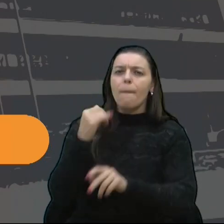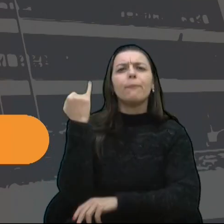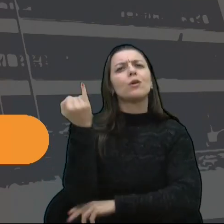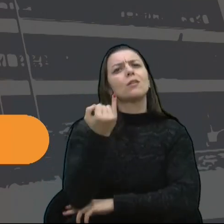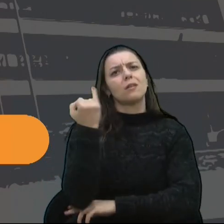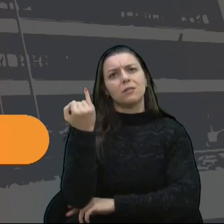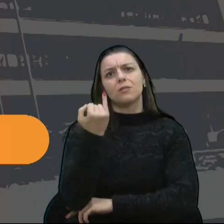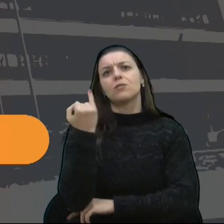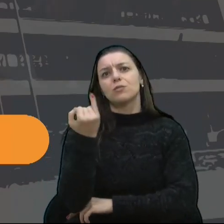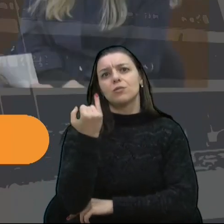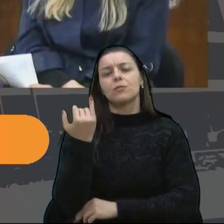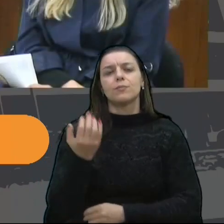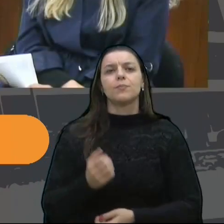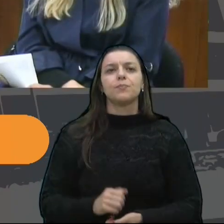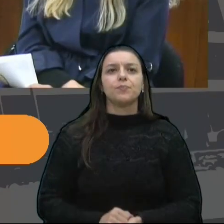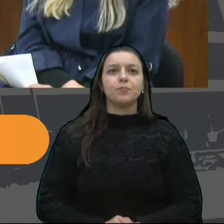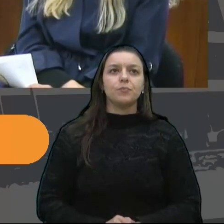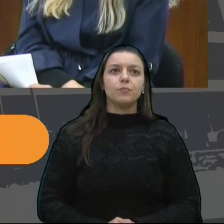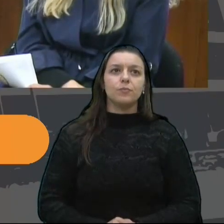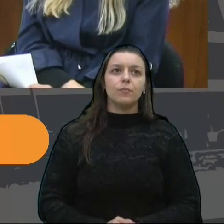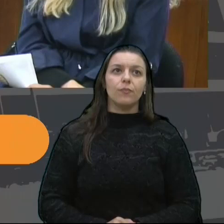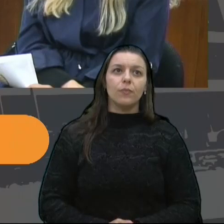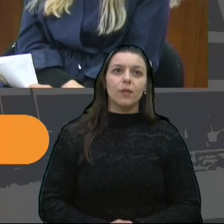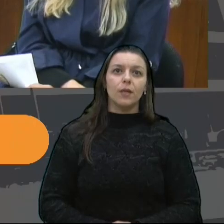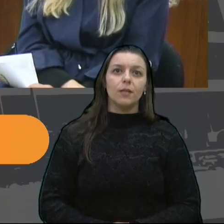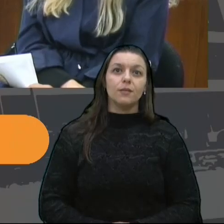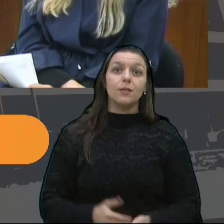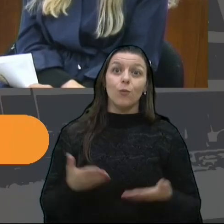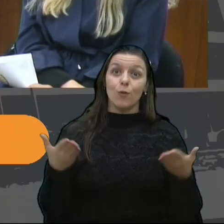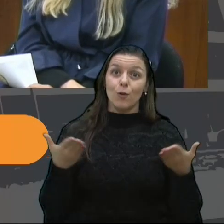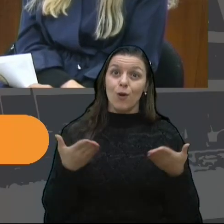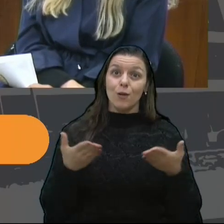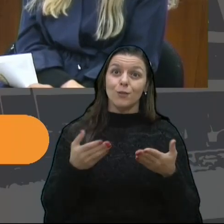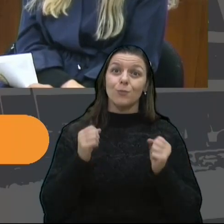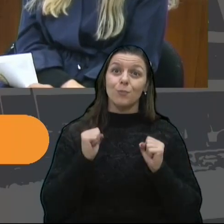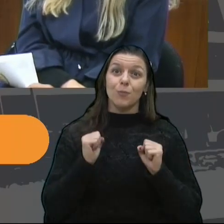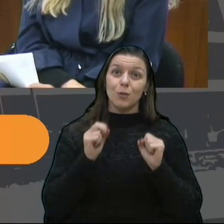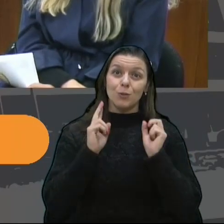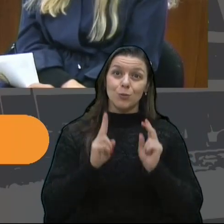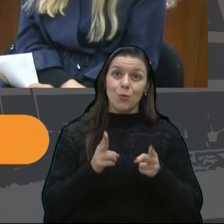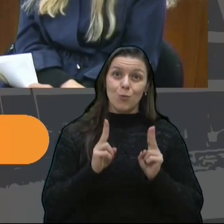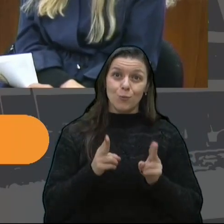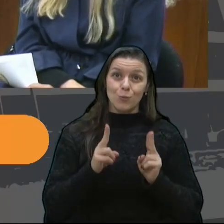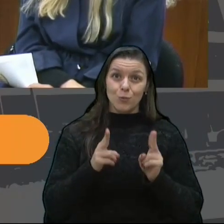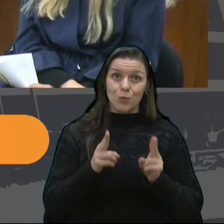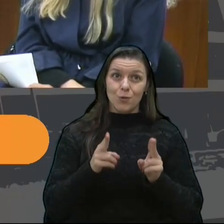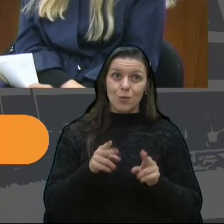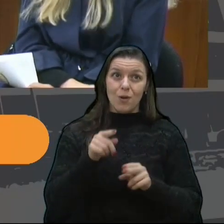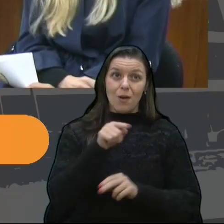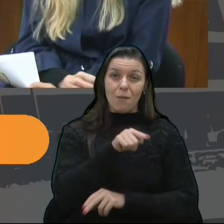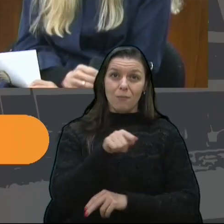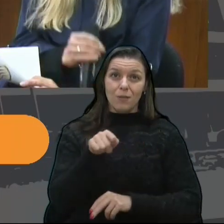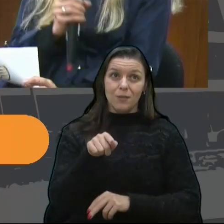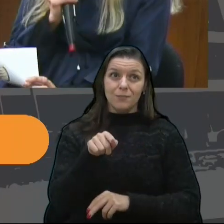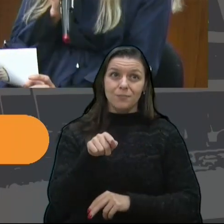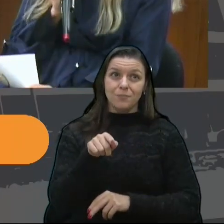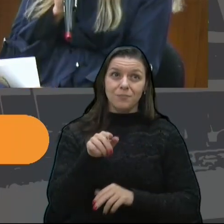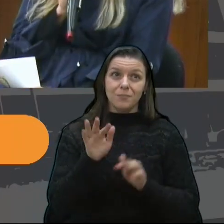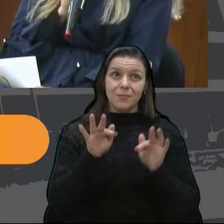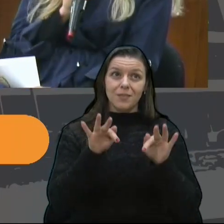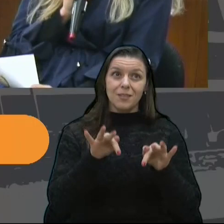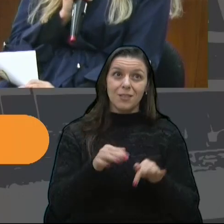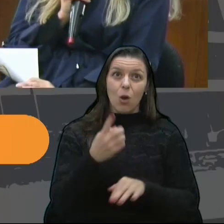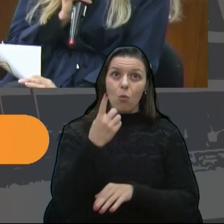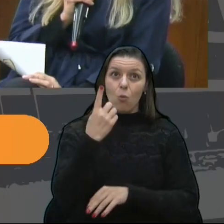importante. E partindo disso, acho que a gente dá para a gente continuar, né? Até para irmos para a fase final da nossa noite, já passamos